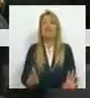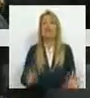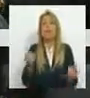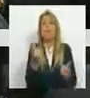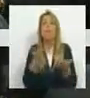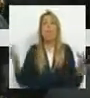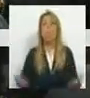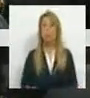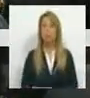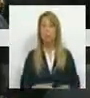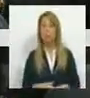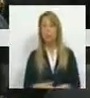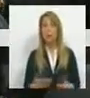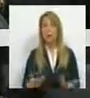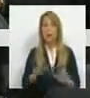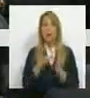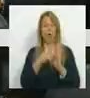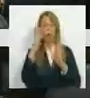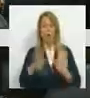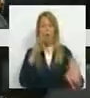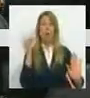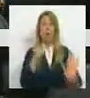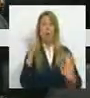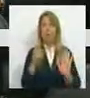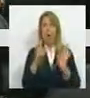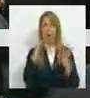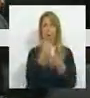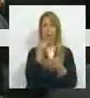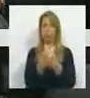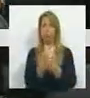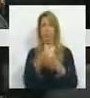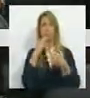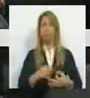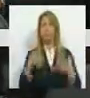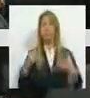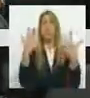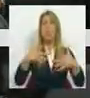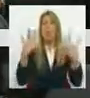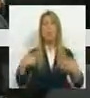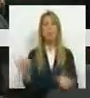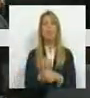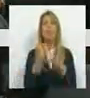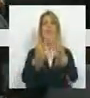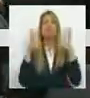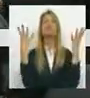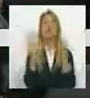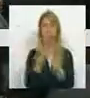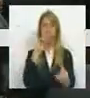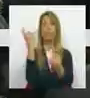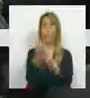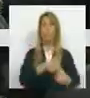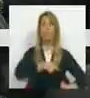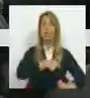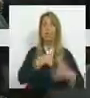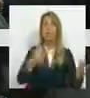o modelo de revisão e de certificação das contas, como é que o funcionamento geral da Casa do Douro vai ser fiscalizado, com